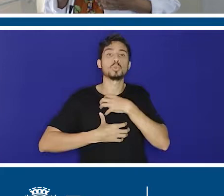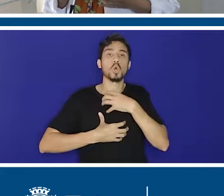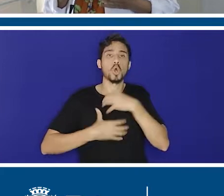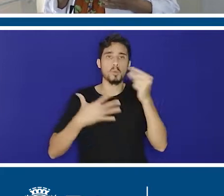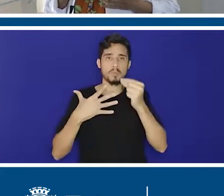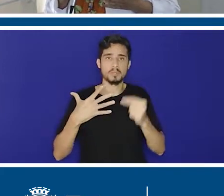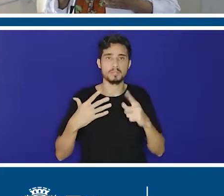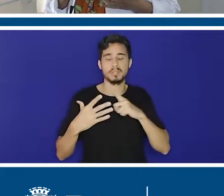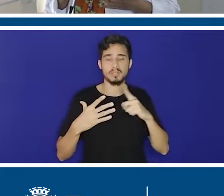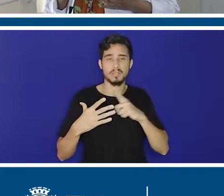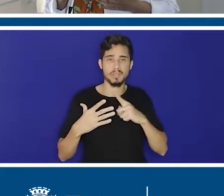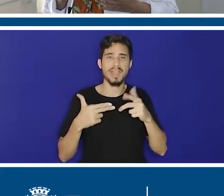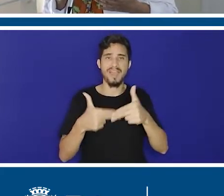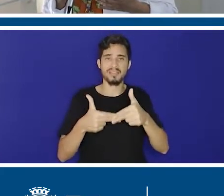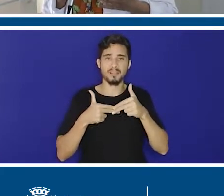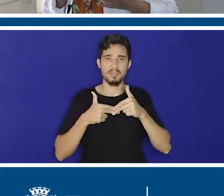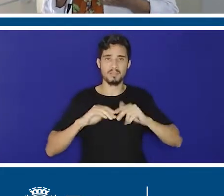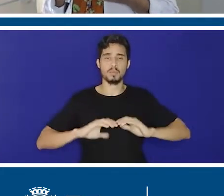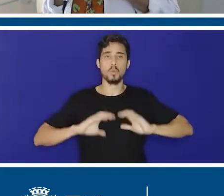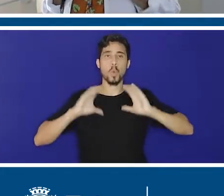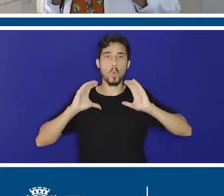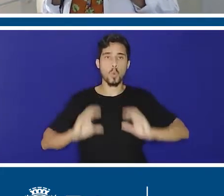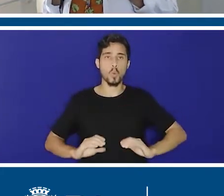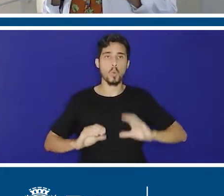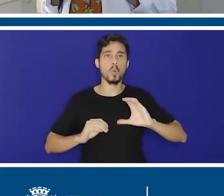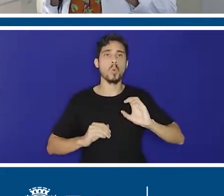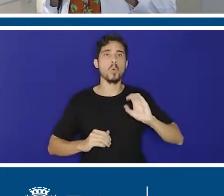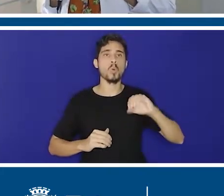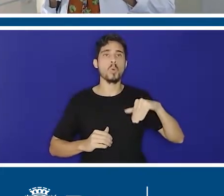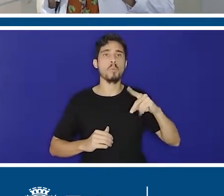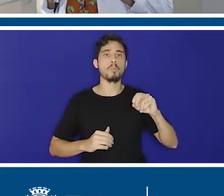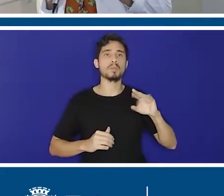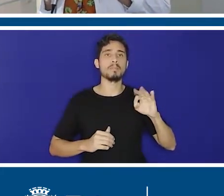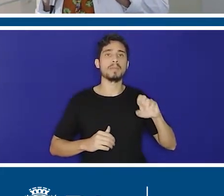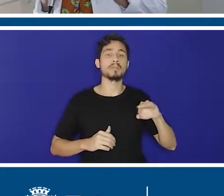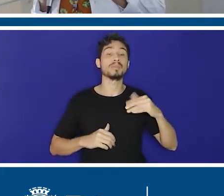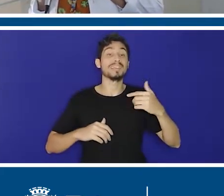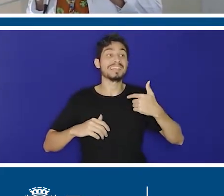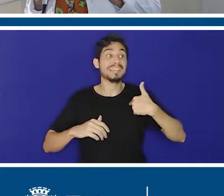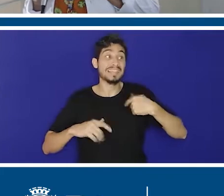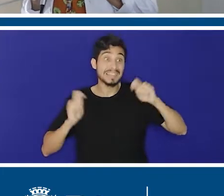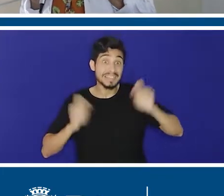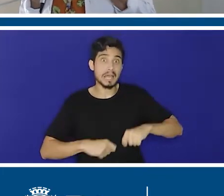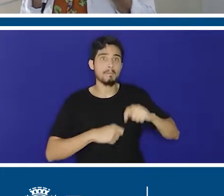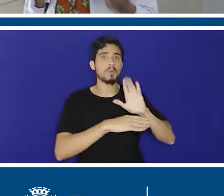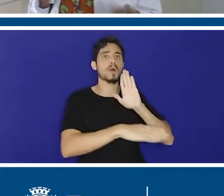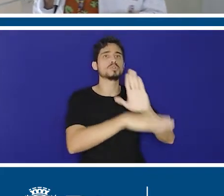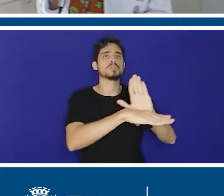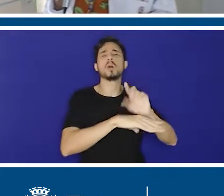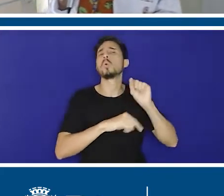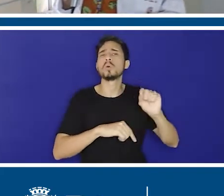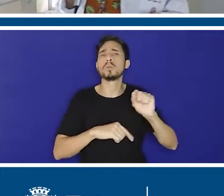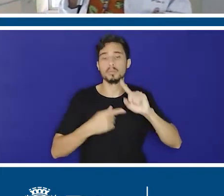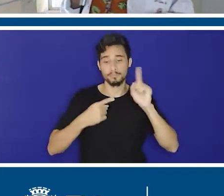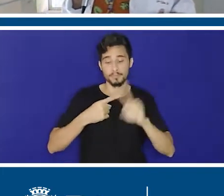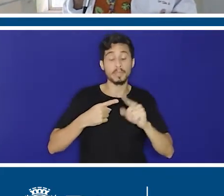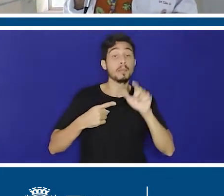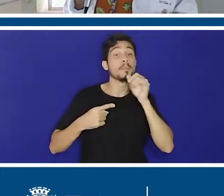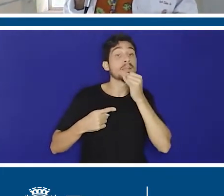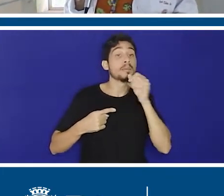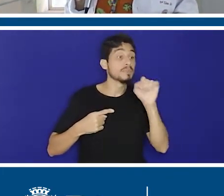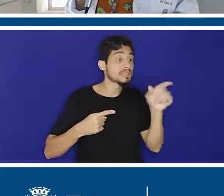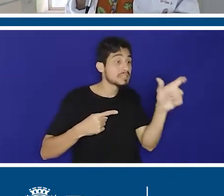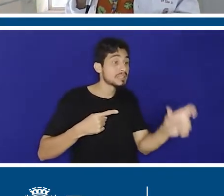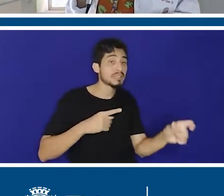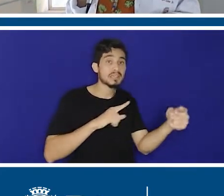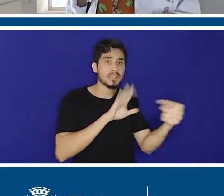sintomas comportamentais que eu posso intervir hoje, né? Então, eu posso intervir na